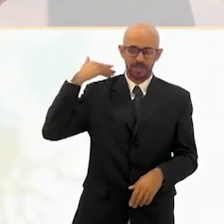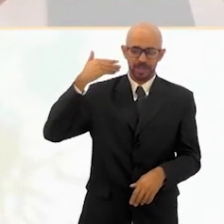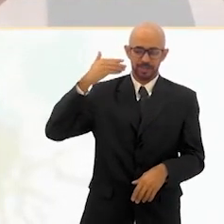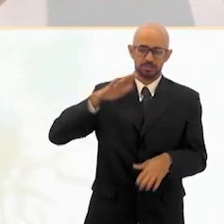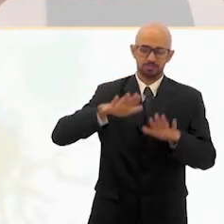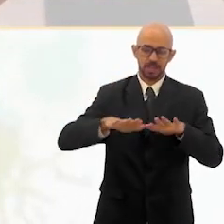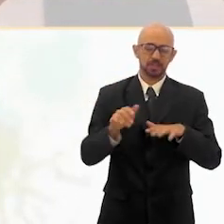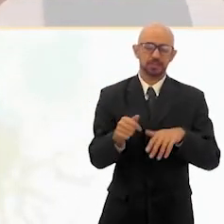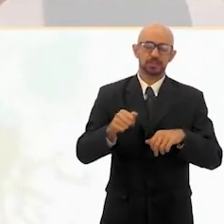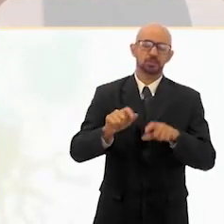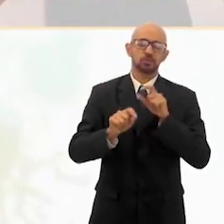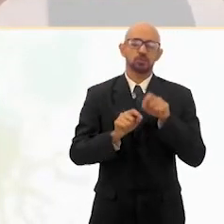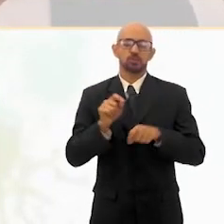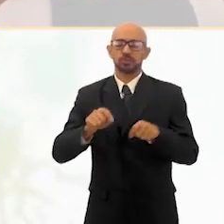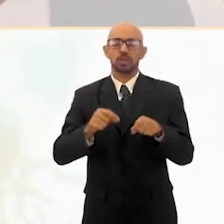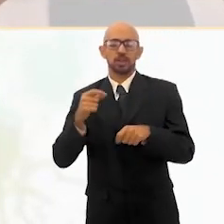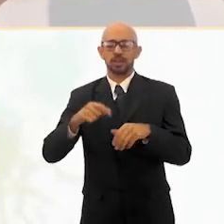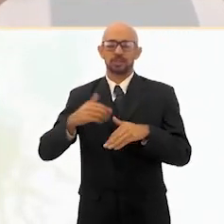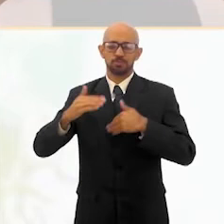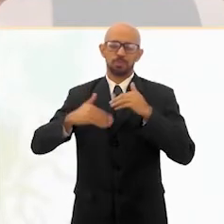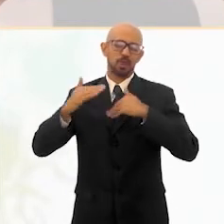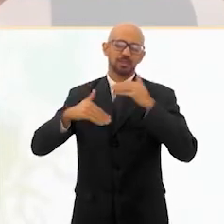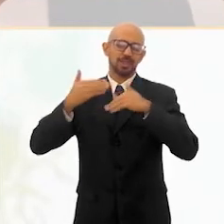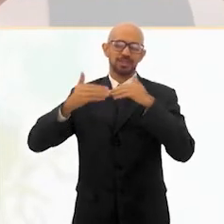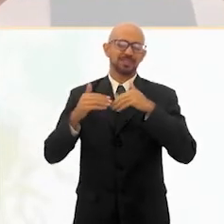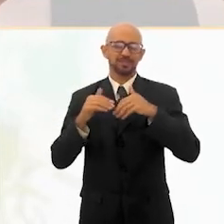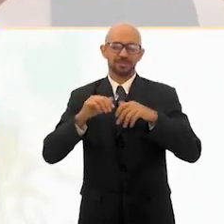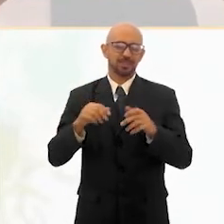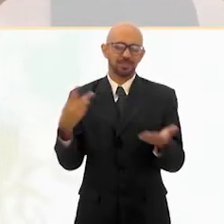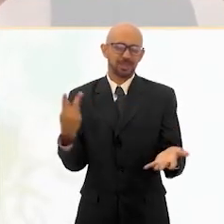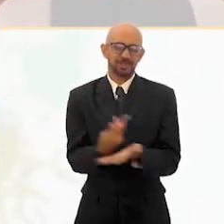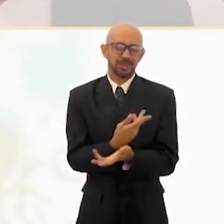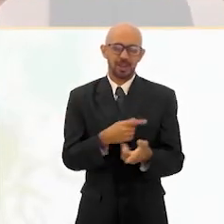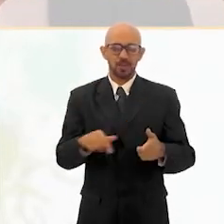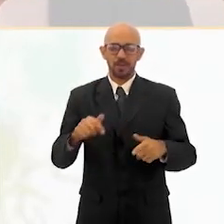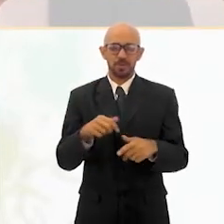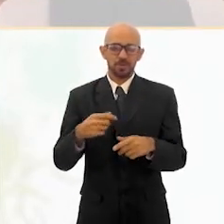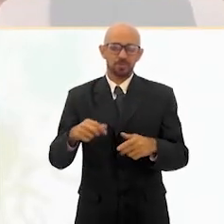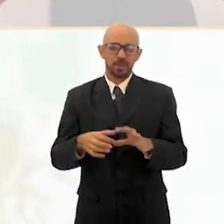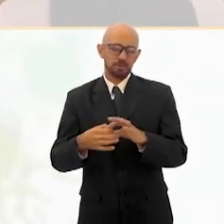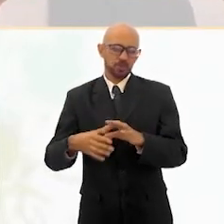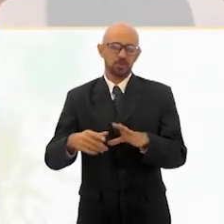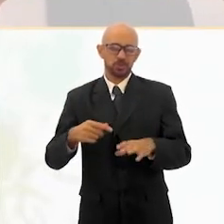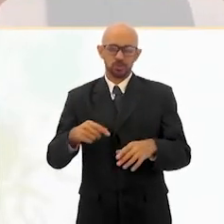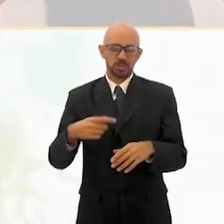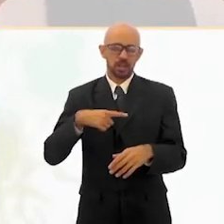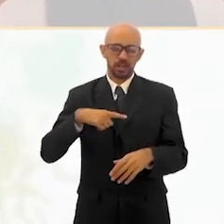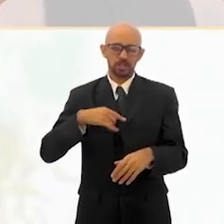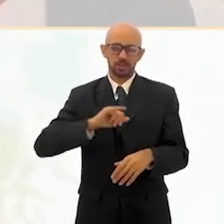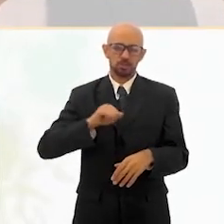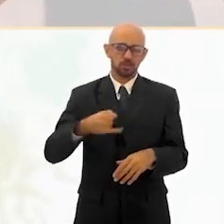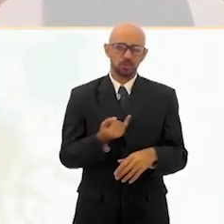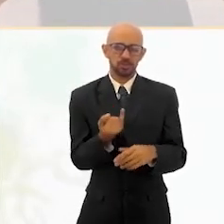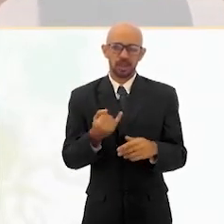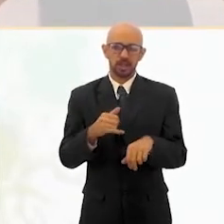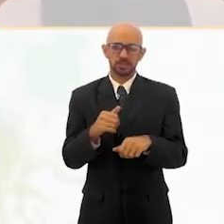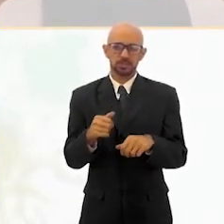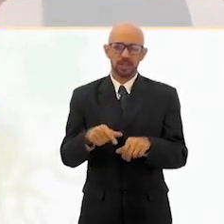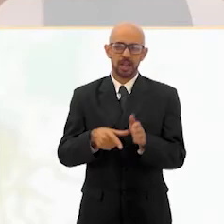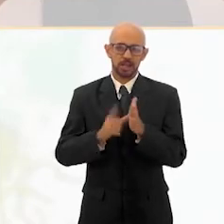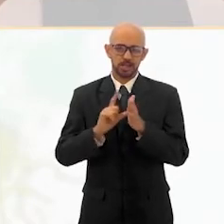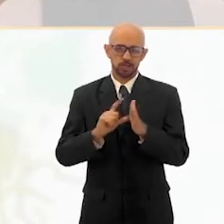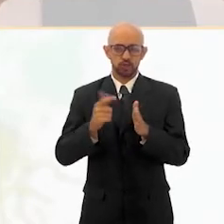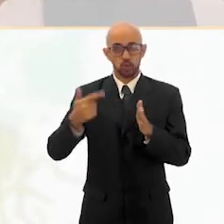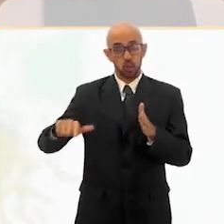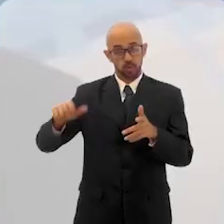Mas, assim, quis que esse processo fosse dessa forma e permitisse que a gente pudesse ter essa oportunidade muito mais cedo do que outros,